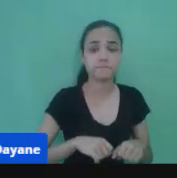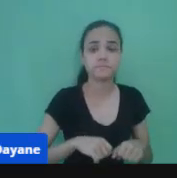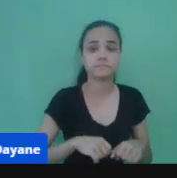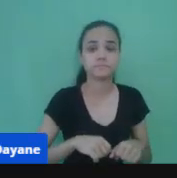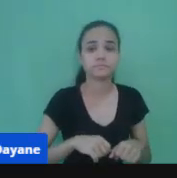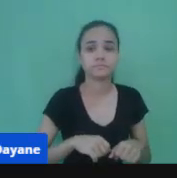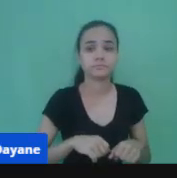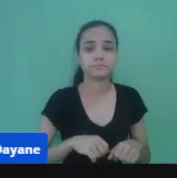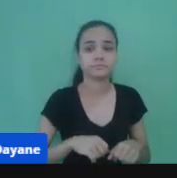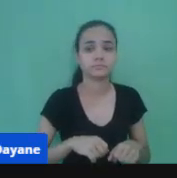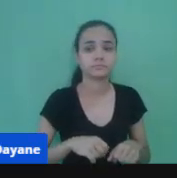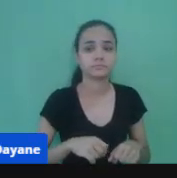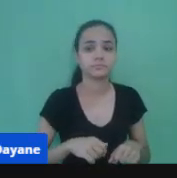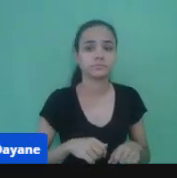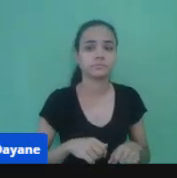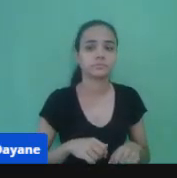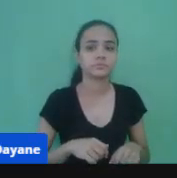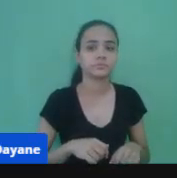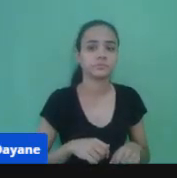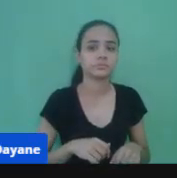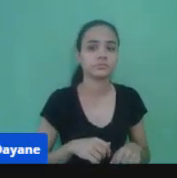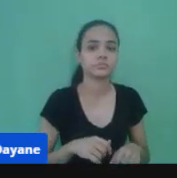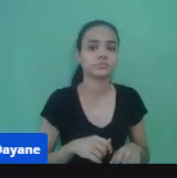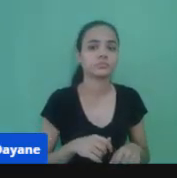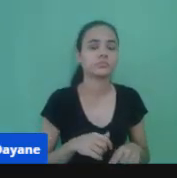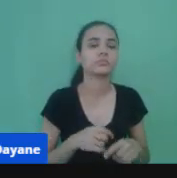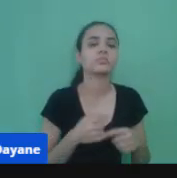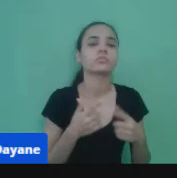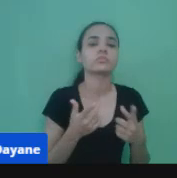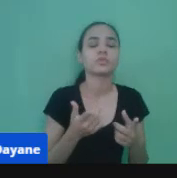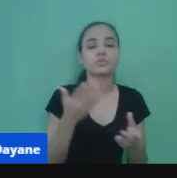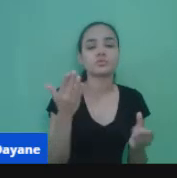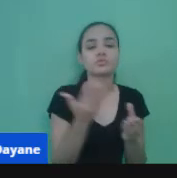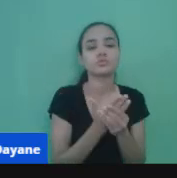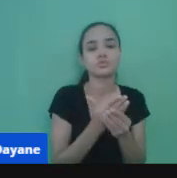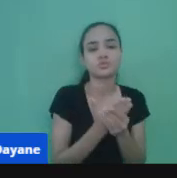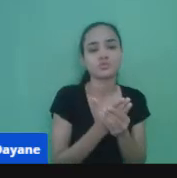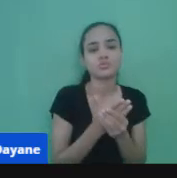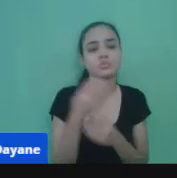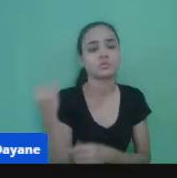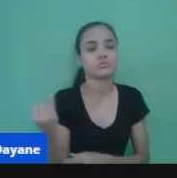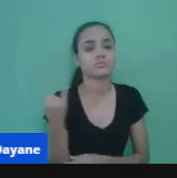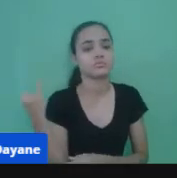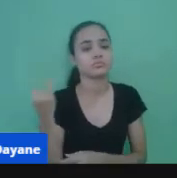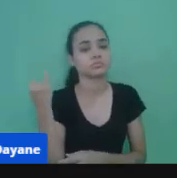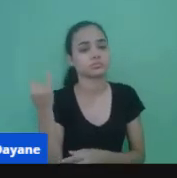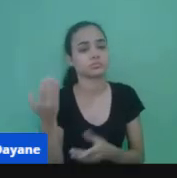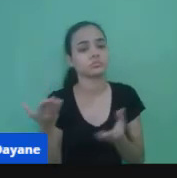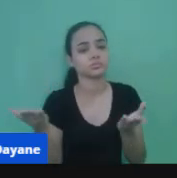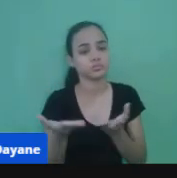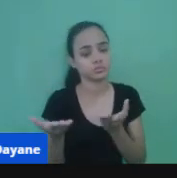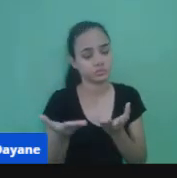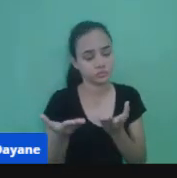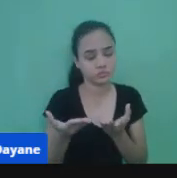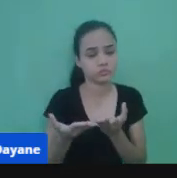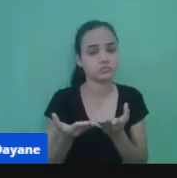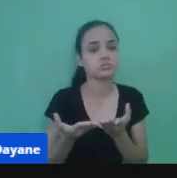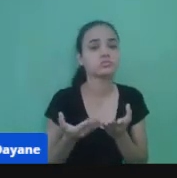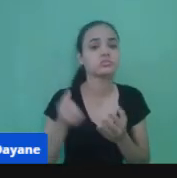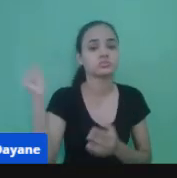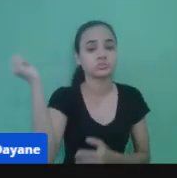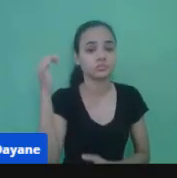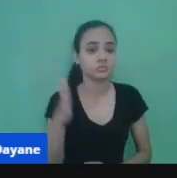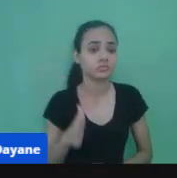Aí entramos aqui, talvez naquele que seja o documento de maior importância para nós nesse momento, a nível nacional, que é a